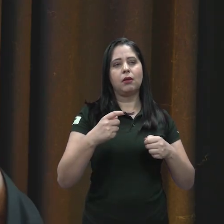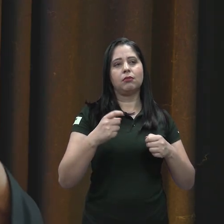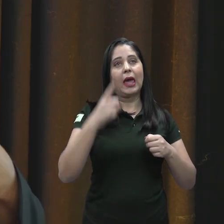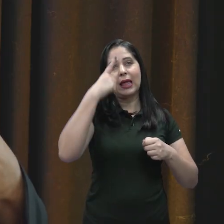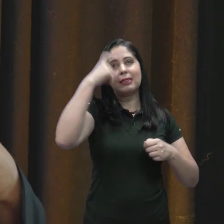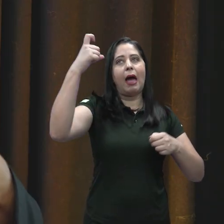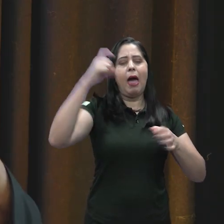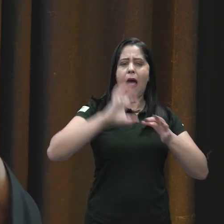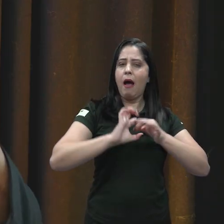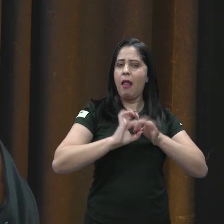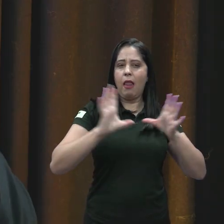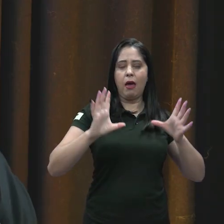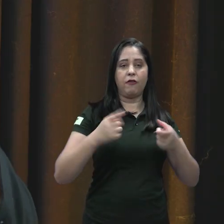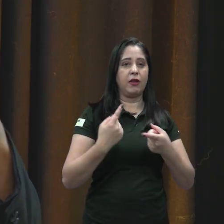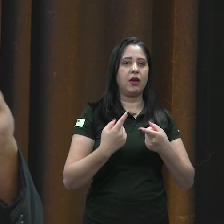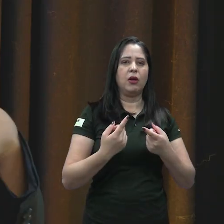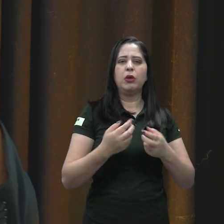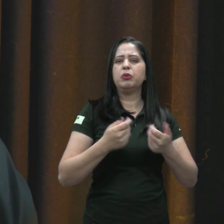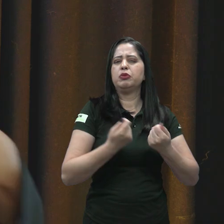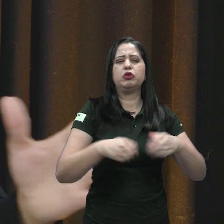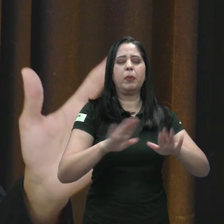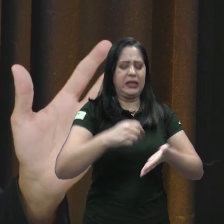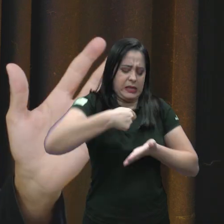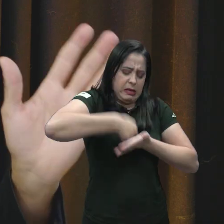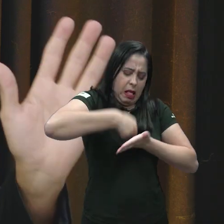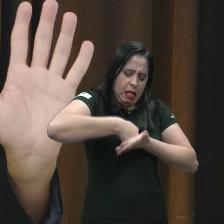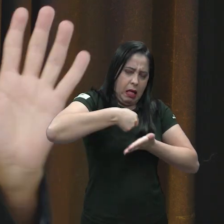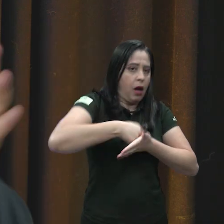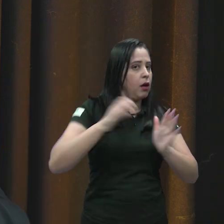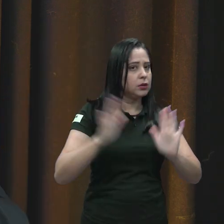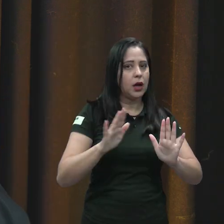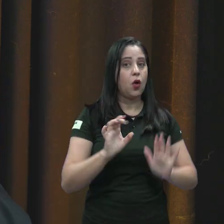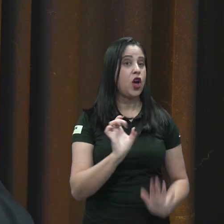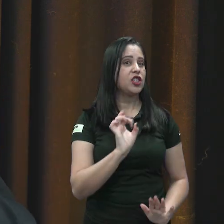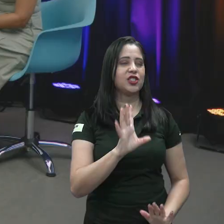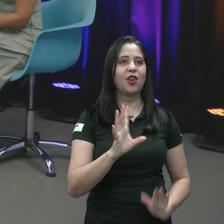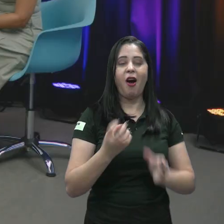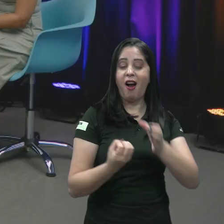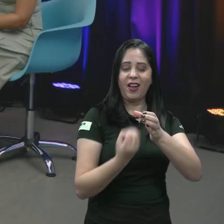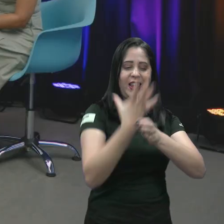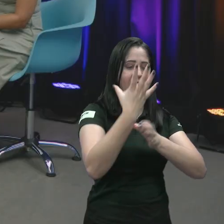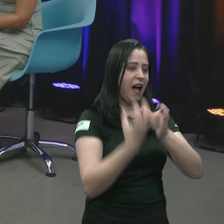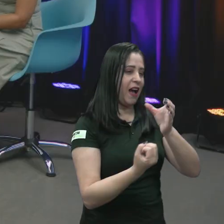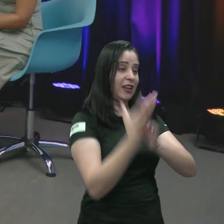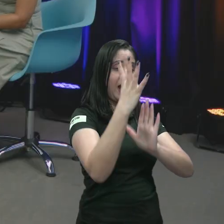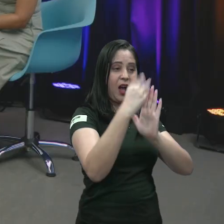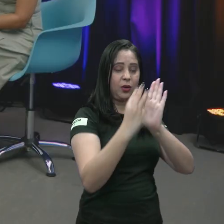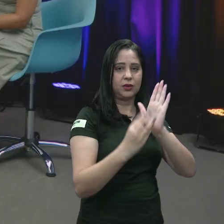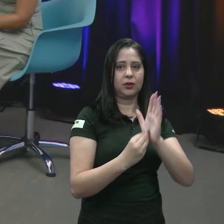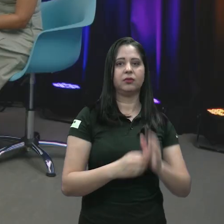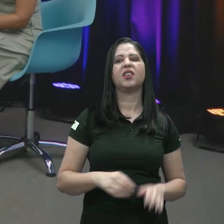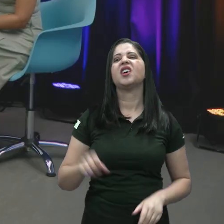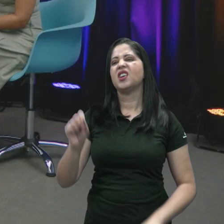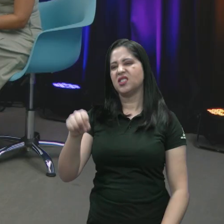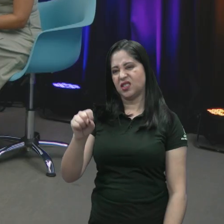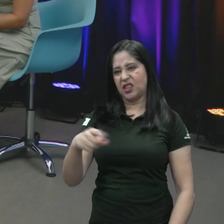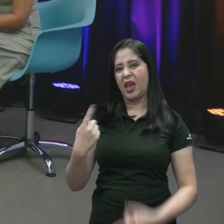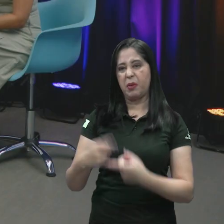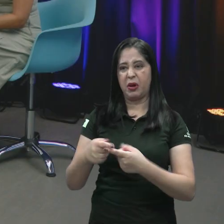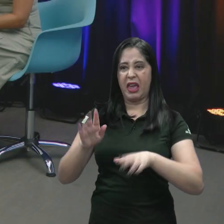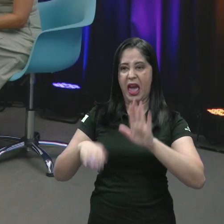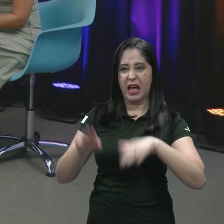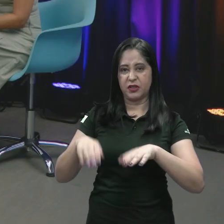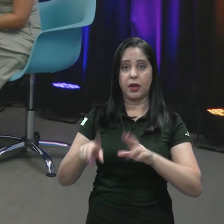gente pensa naquela cobrança, então a gente tem que realmente somente criar, tá? A gente às vezes olha muito para a janela e não olha para o espelho,